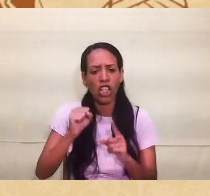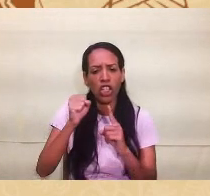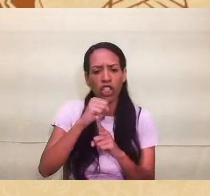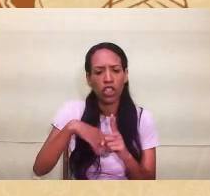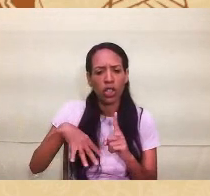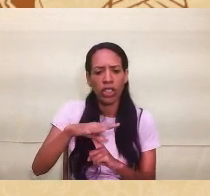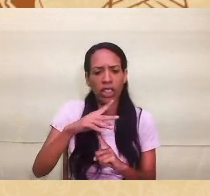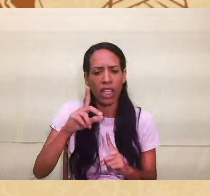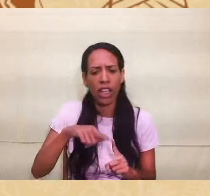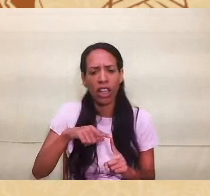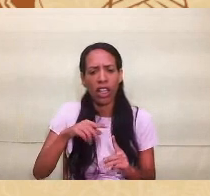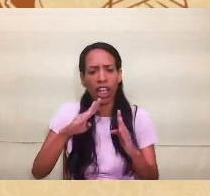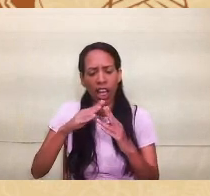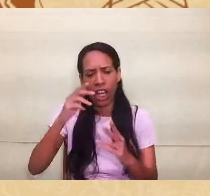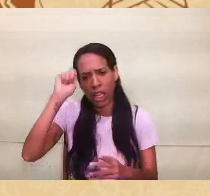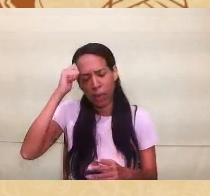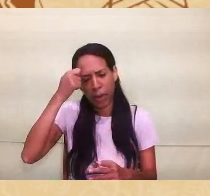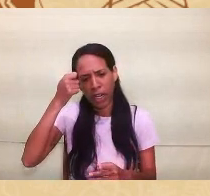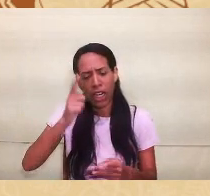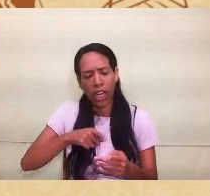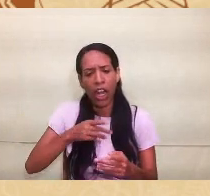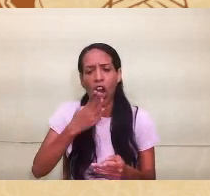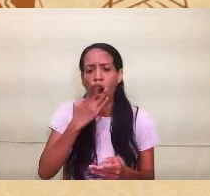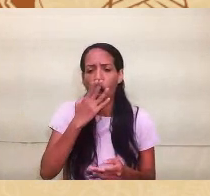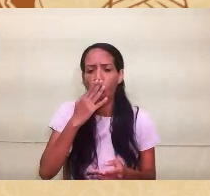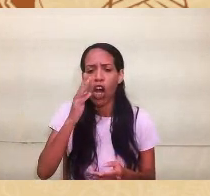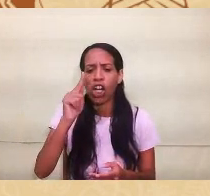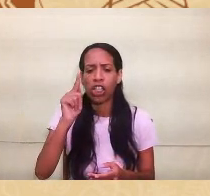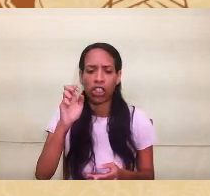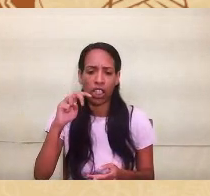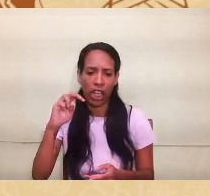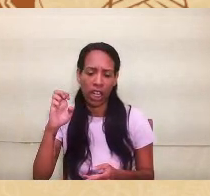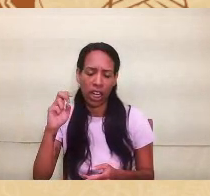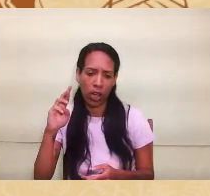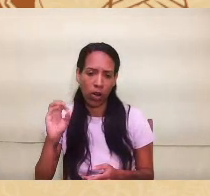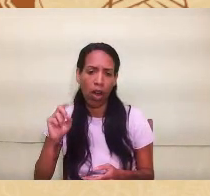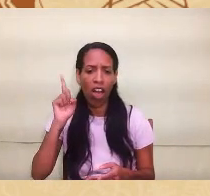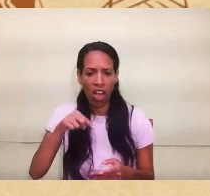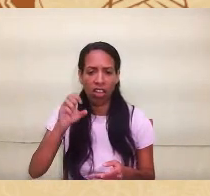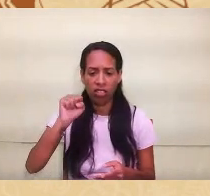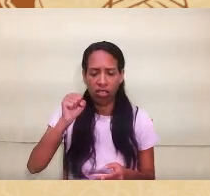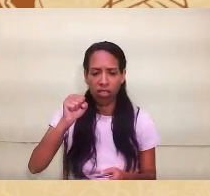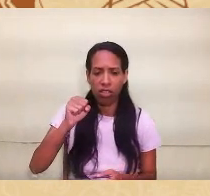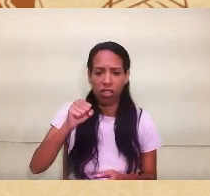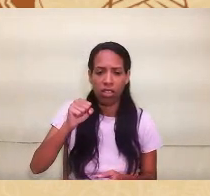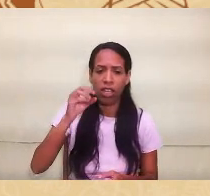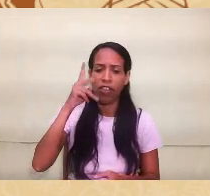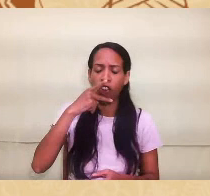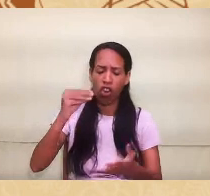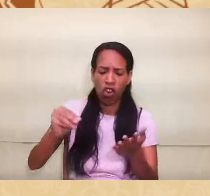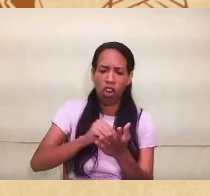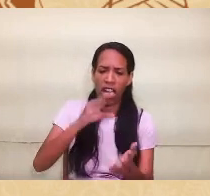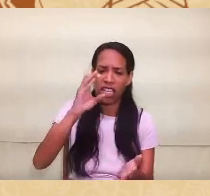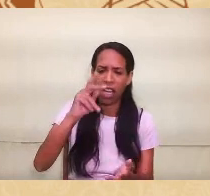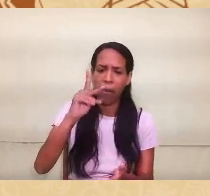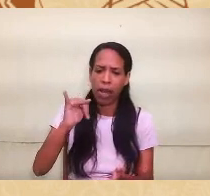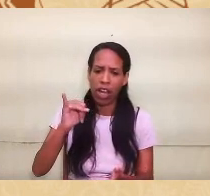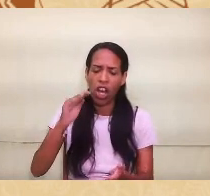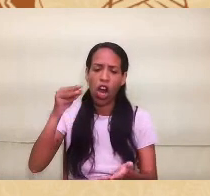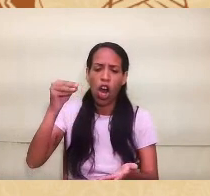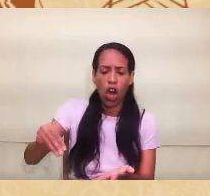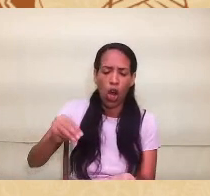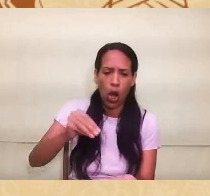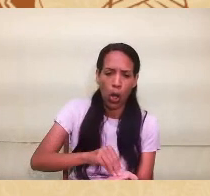negra, cor e gênero. É genocídio, sim, queira a CPI colocar ou não queira colocar, né?